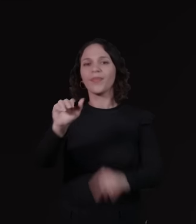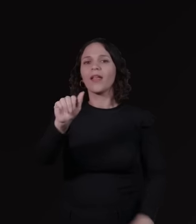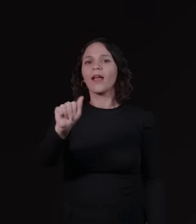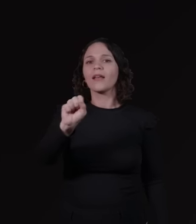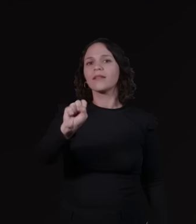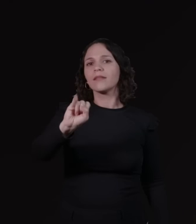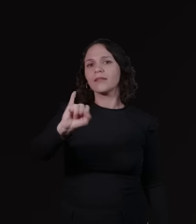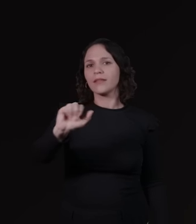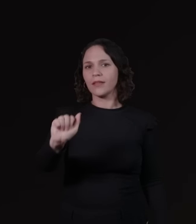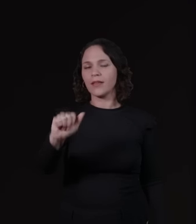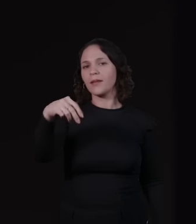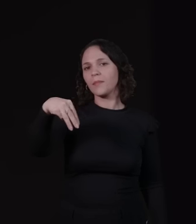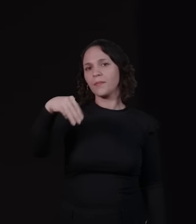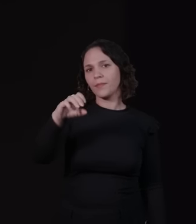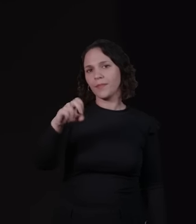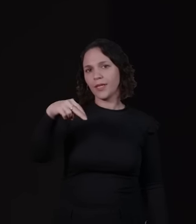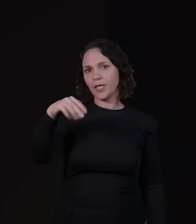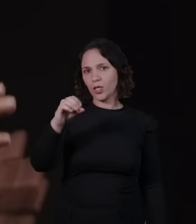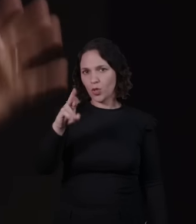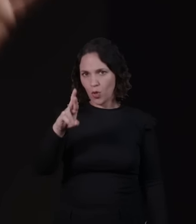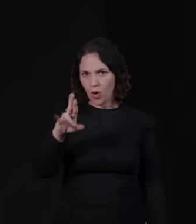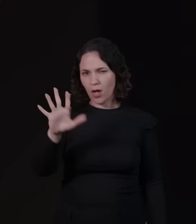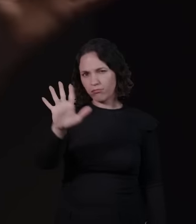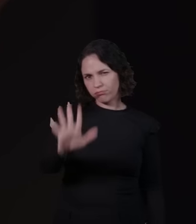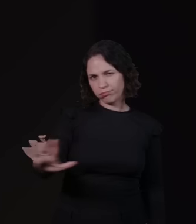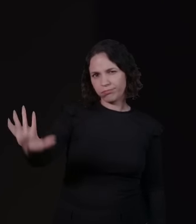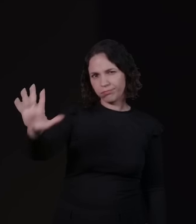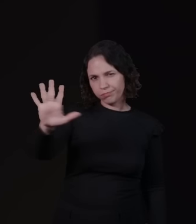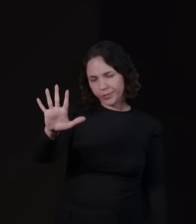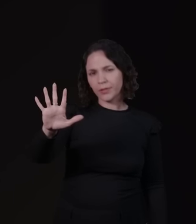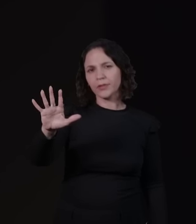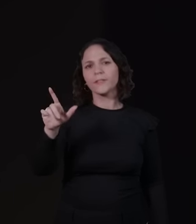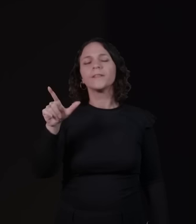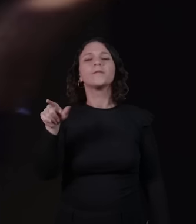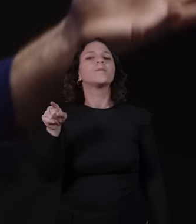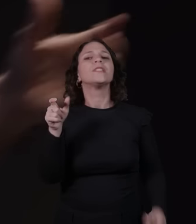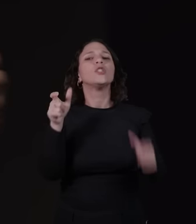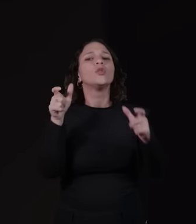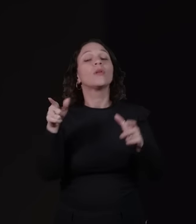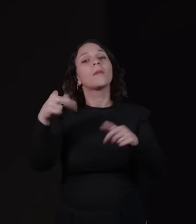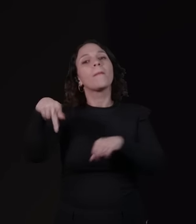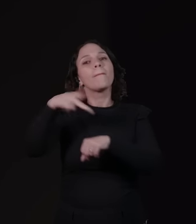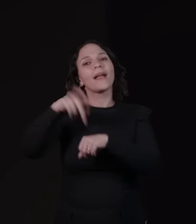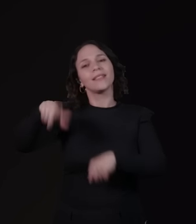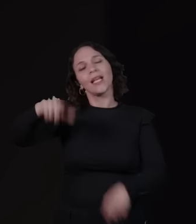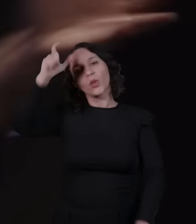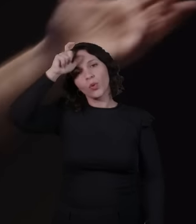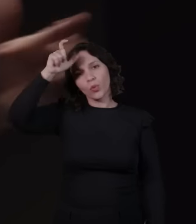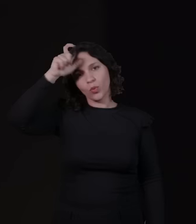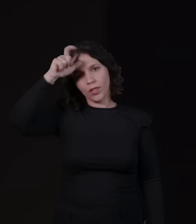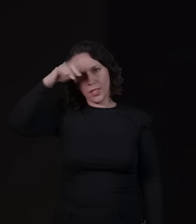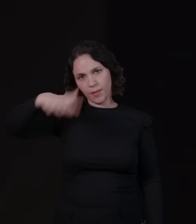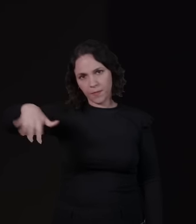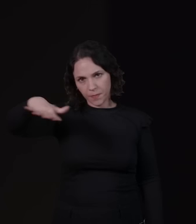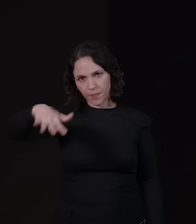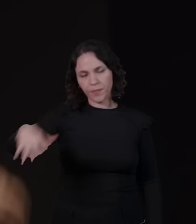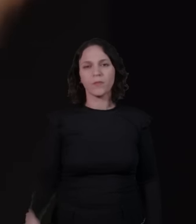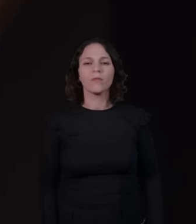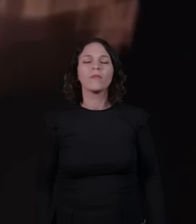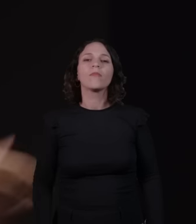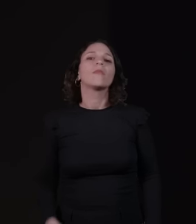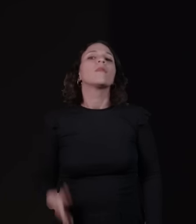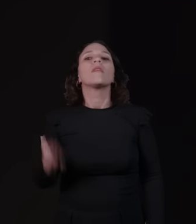nos nossos dias, e ficam todas elas ali no país da Turquia. Eu já tive a oportunidade